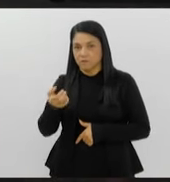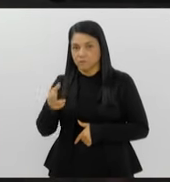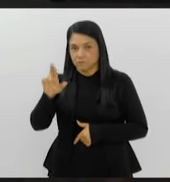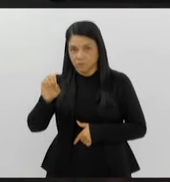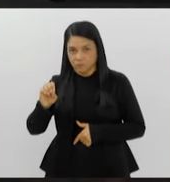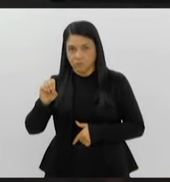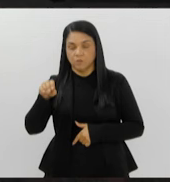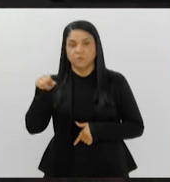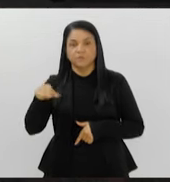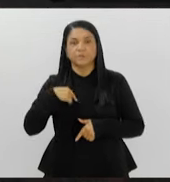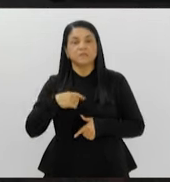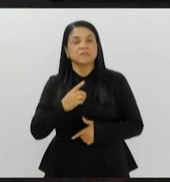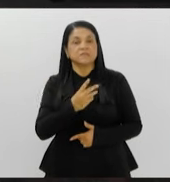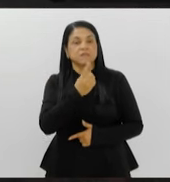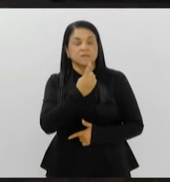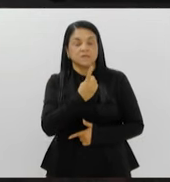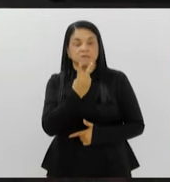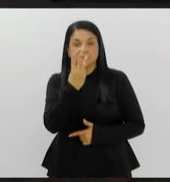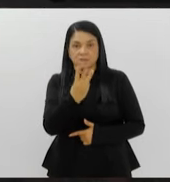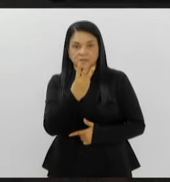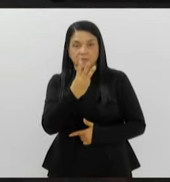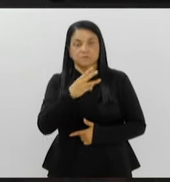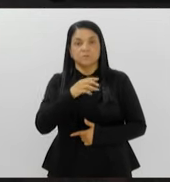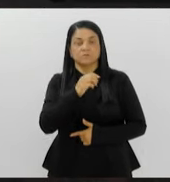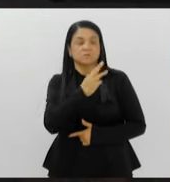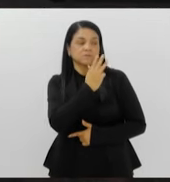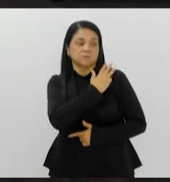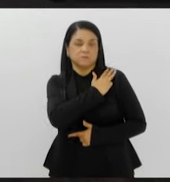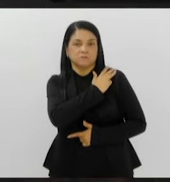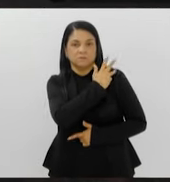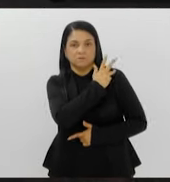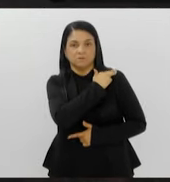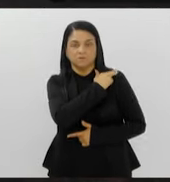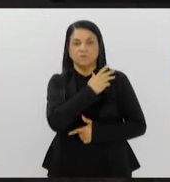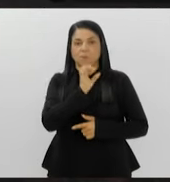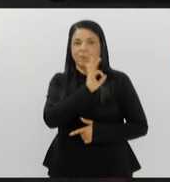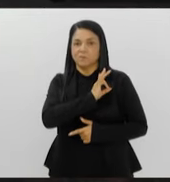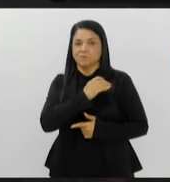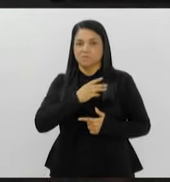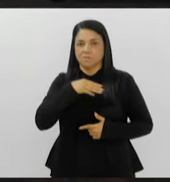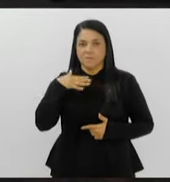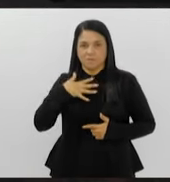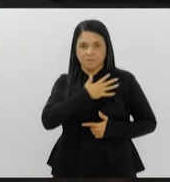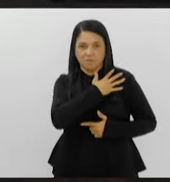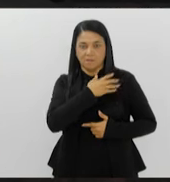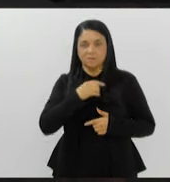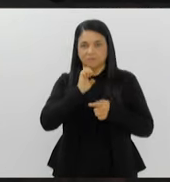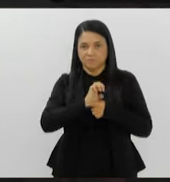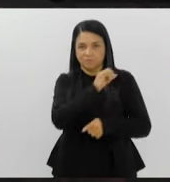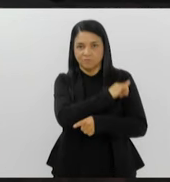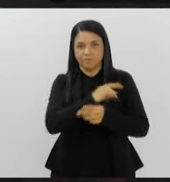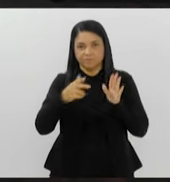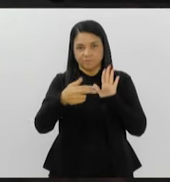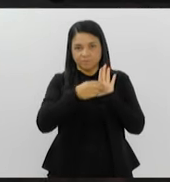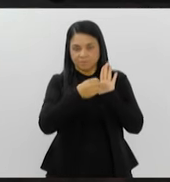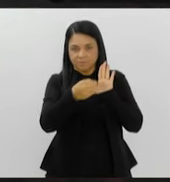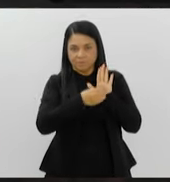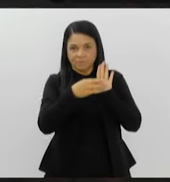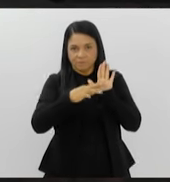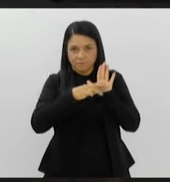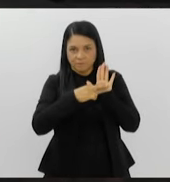de Souza, terceiro sargento da Polícia Militar do Estado do Rio de Janeiro. Parecer da Comissão de Normas Internas e Proposições Externas